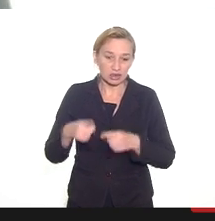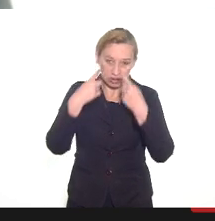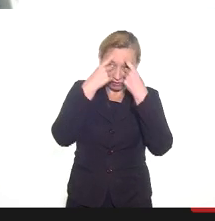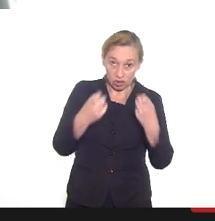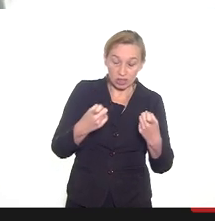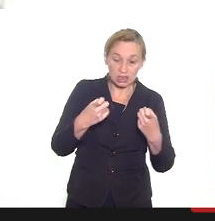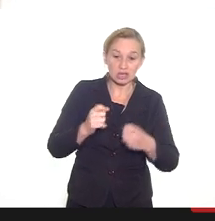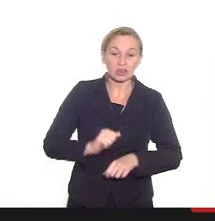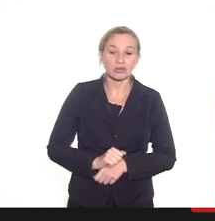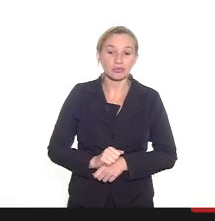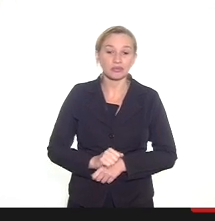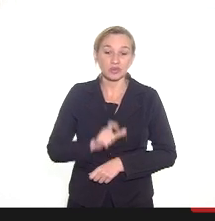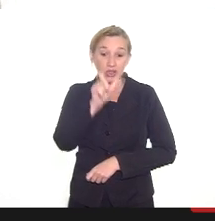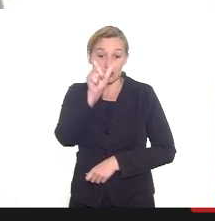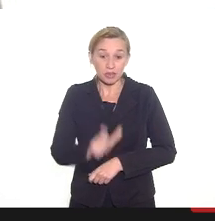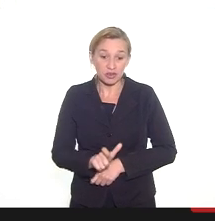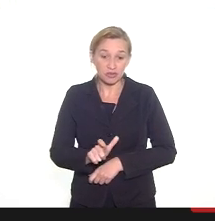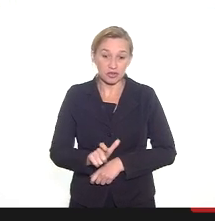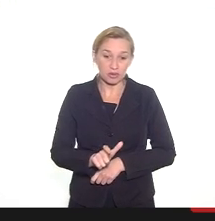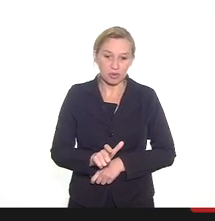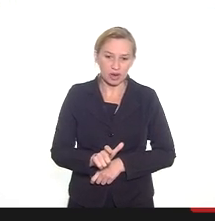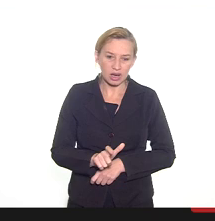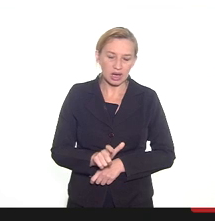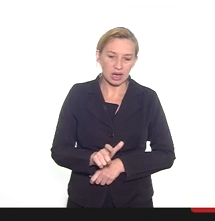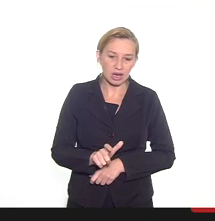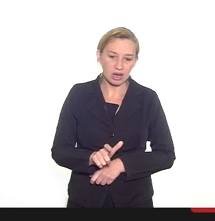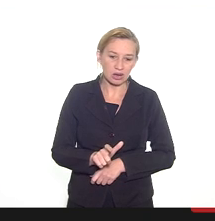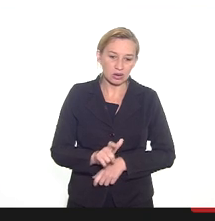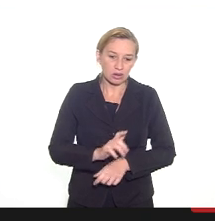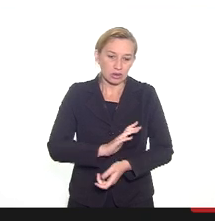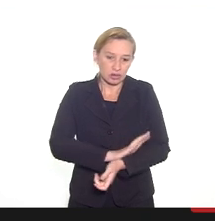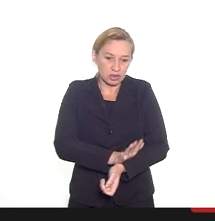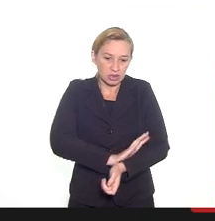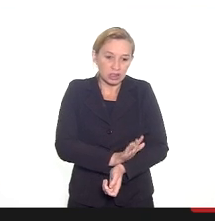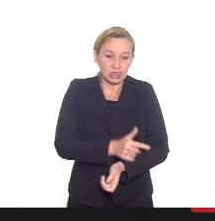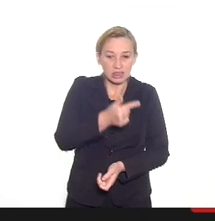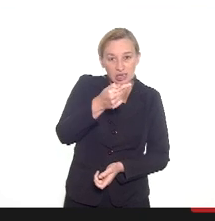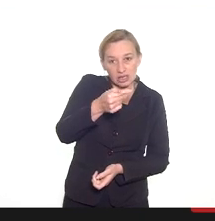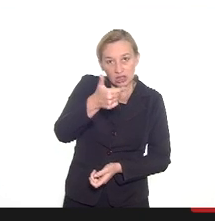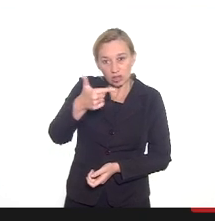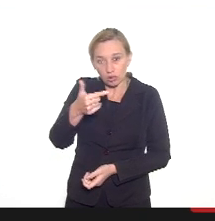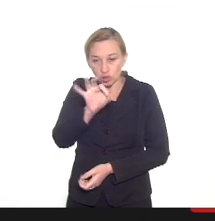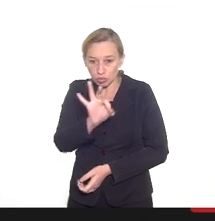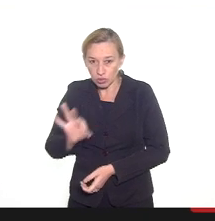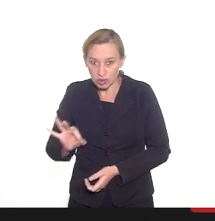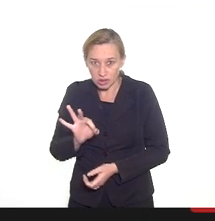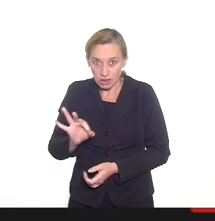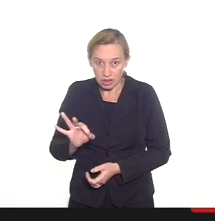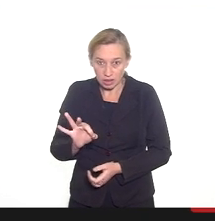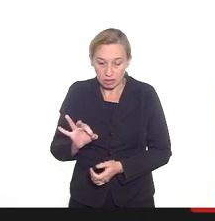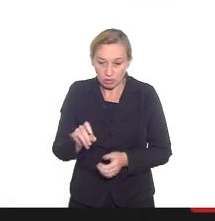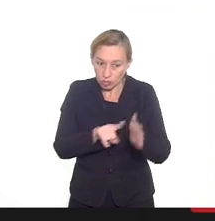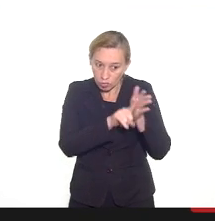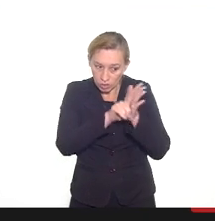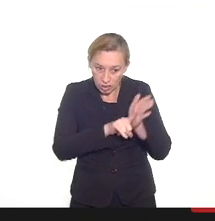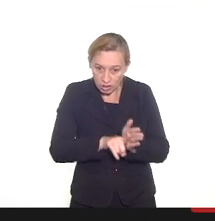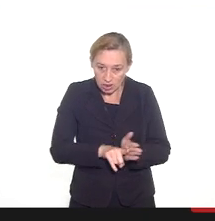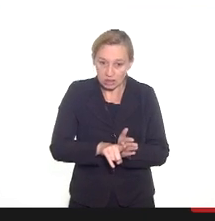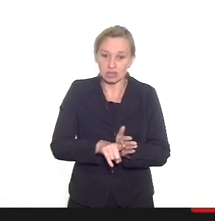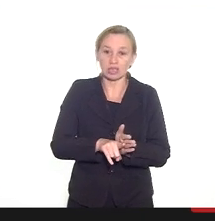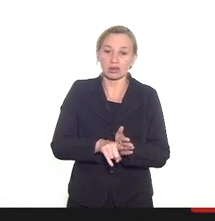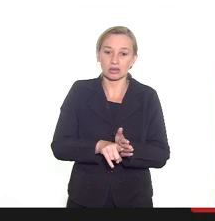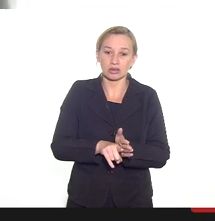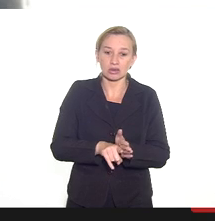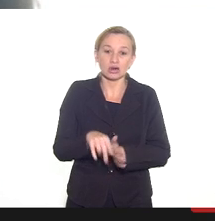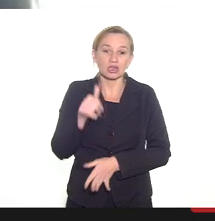considerando que esse perfil racial recai em 72% dos casos analisados, considerando aí